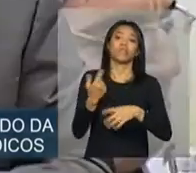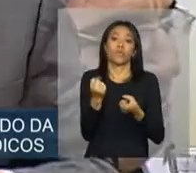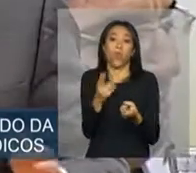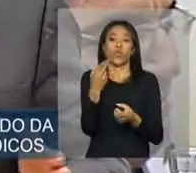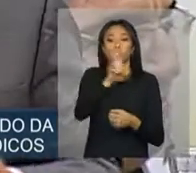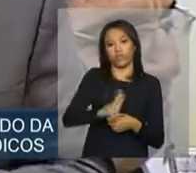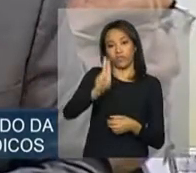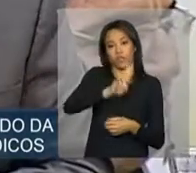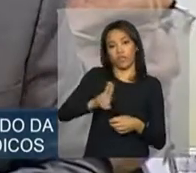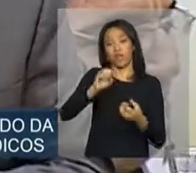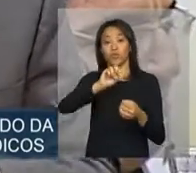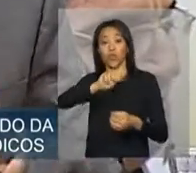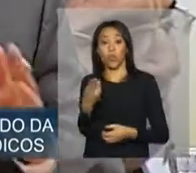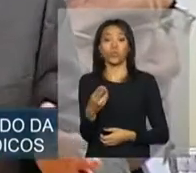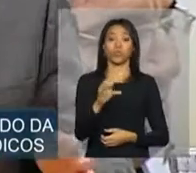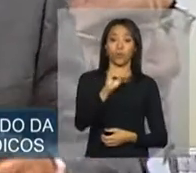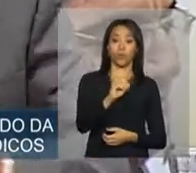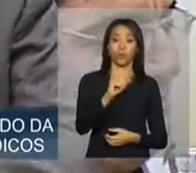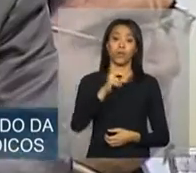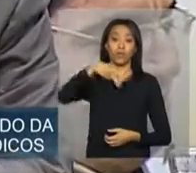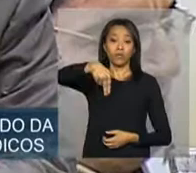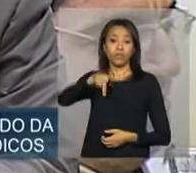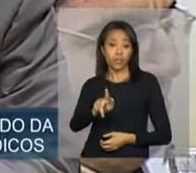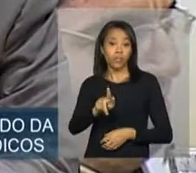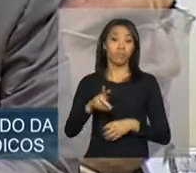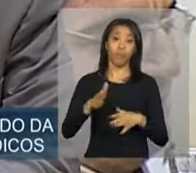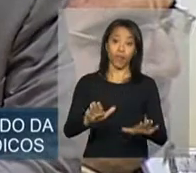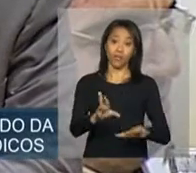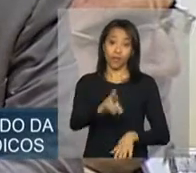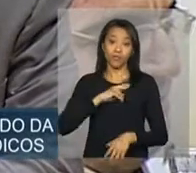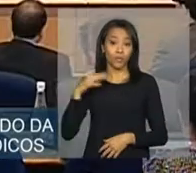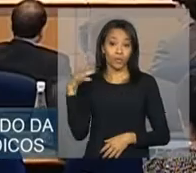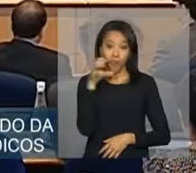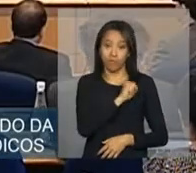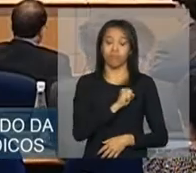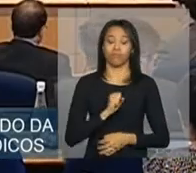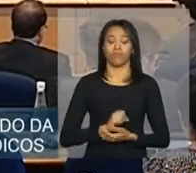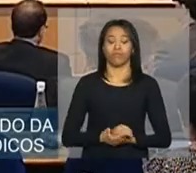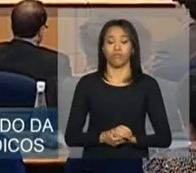ou jogo na sexta orientar mas nós queremos o mais rápido possível